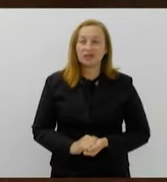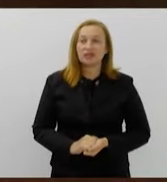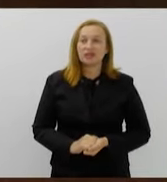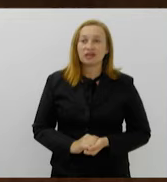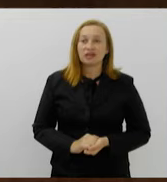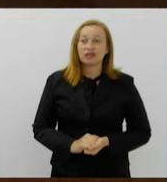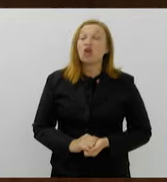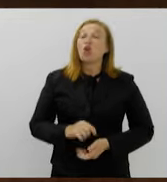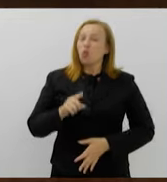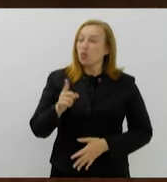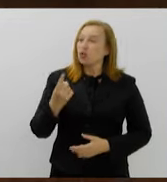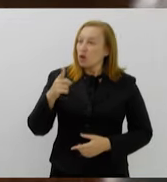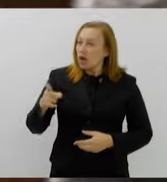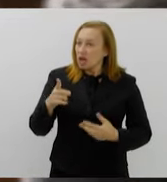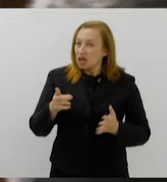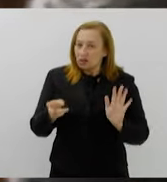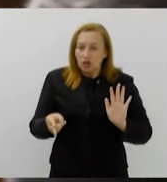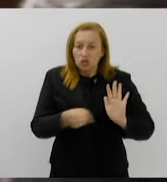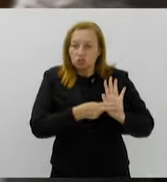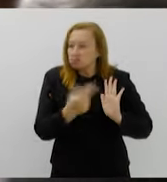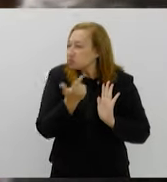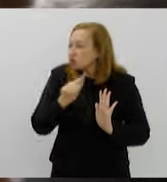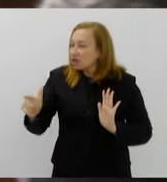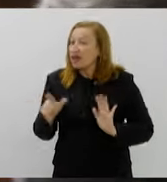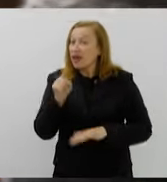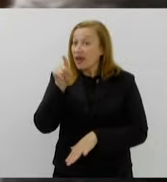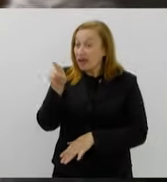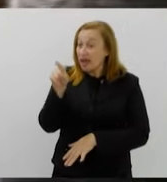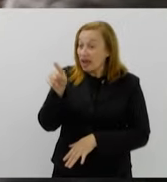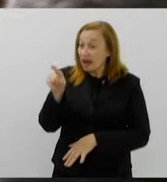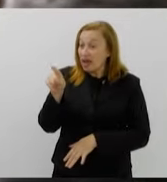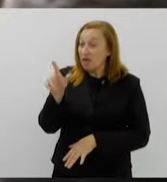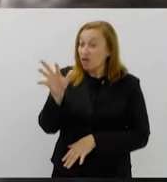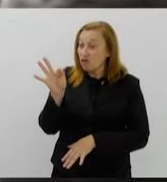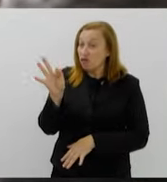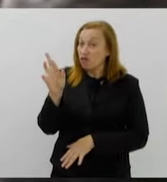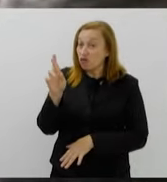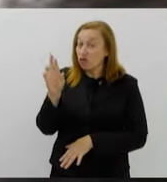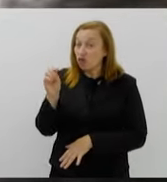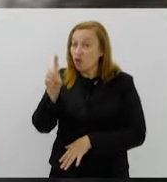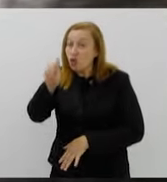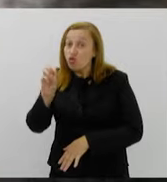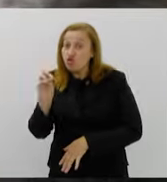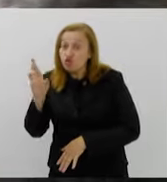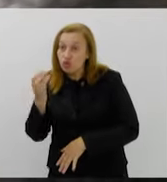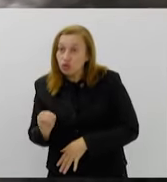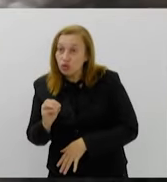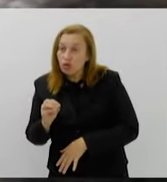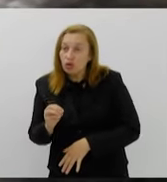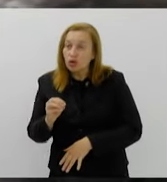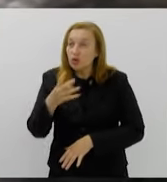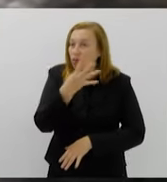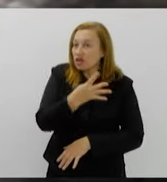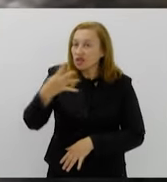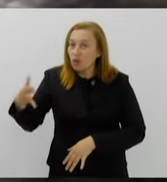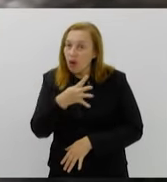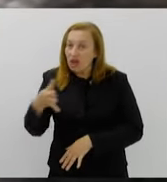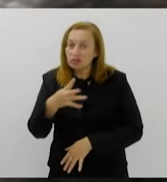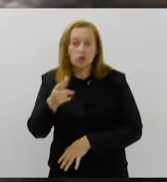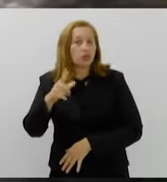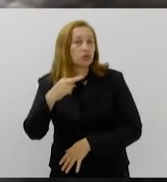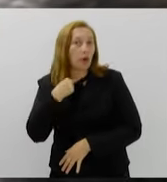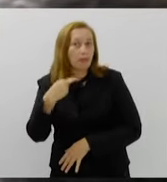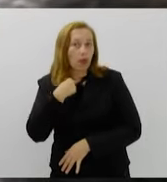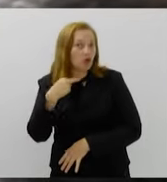quando ele não assume é porque é um frouxo porque hoje que eu escuto muito falar na cidade de Caxias é que o 44 não pode ganhar